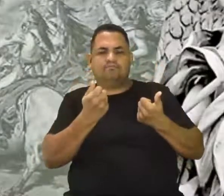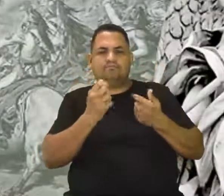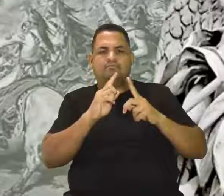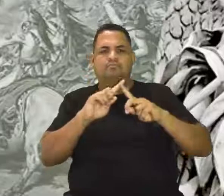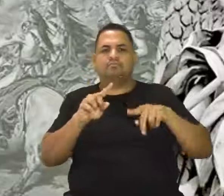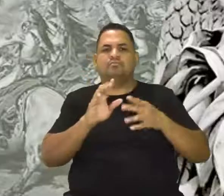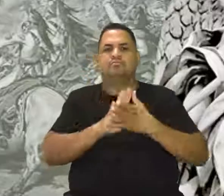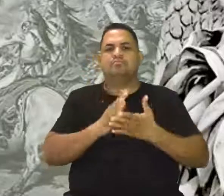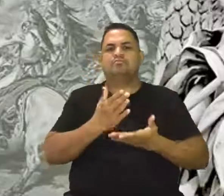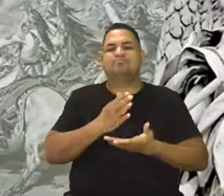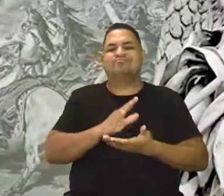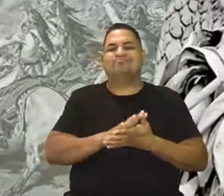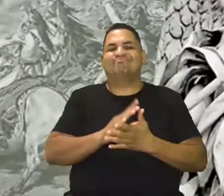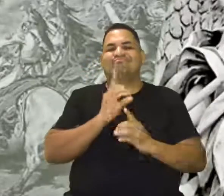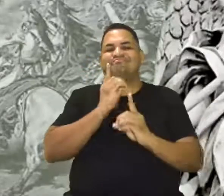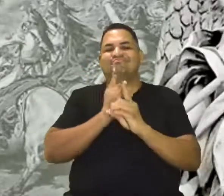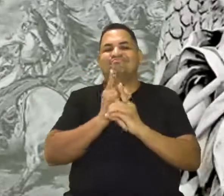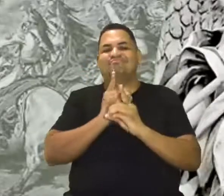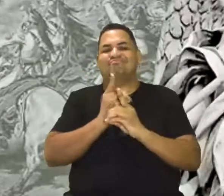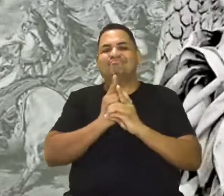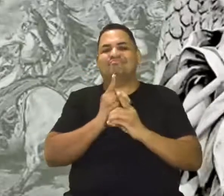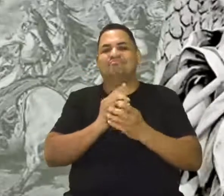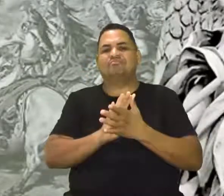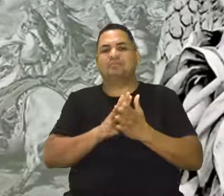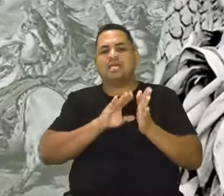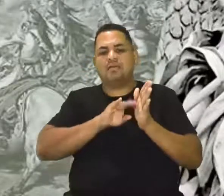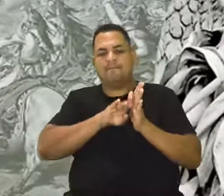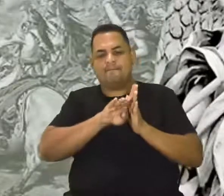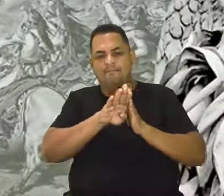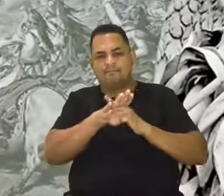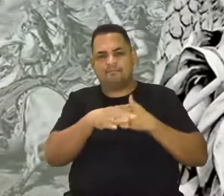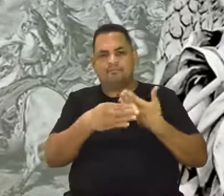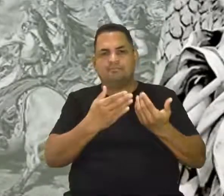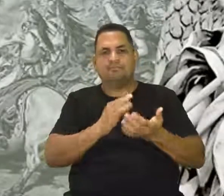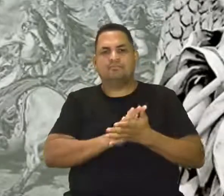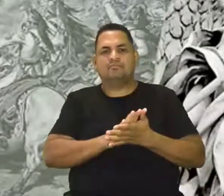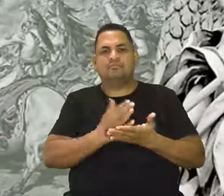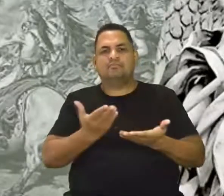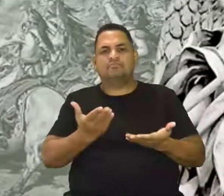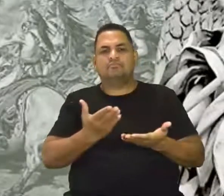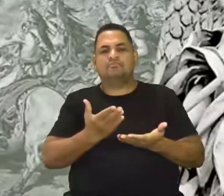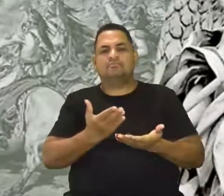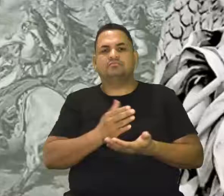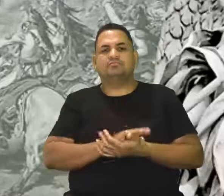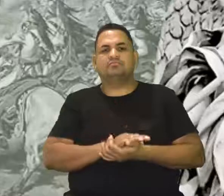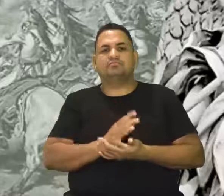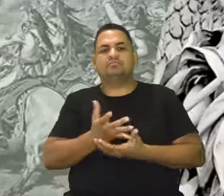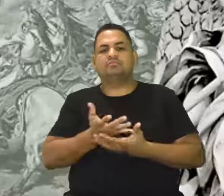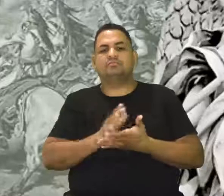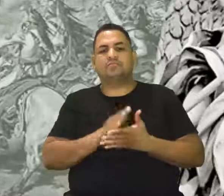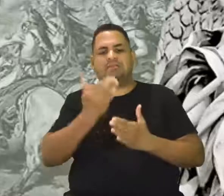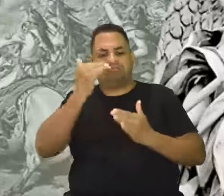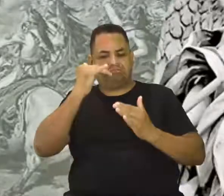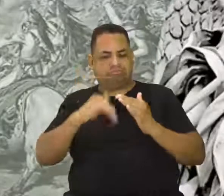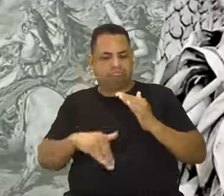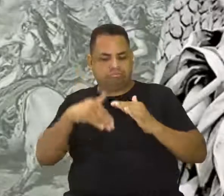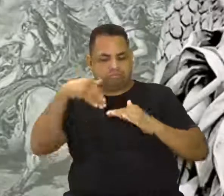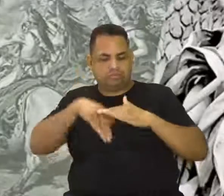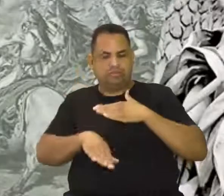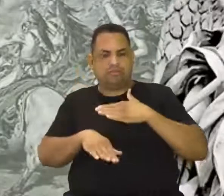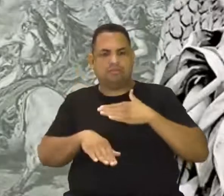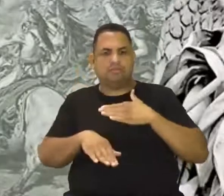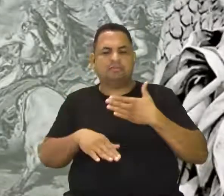mas também vocês vão encontrar cada bactéria, cada imundície que quer te levar para o ralo, para o